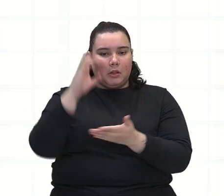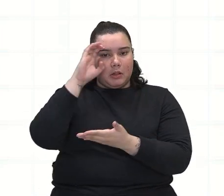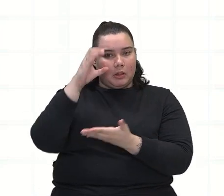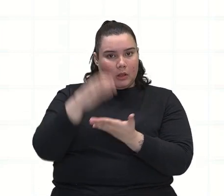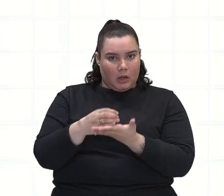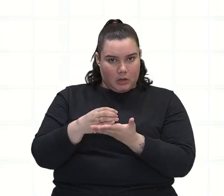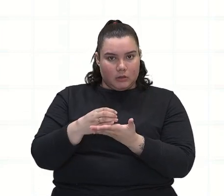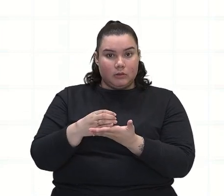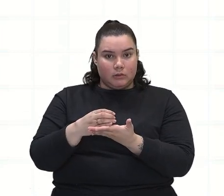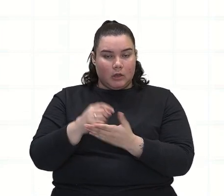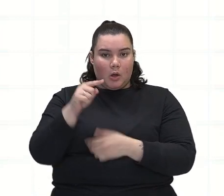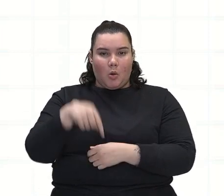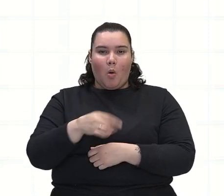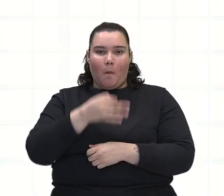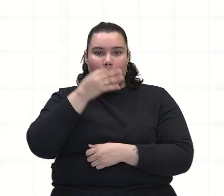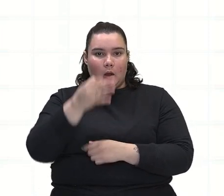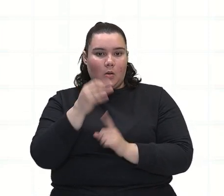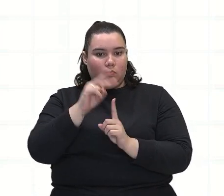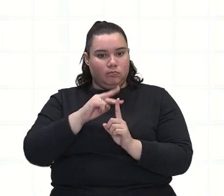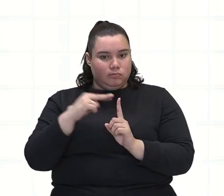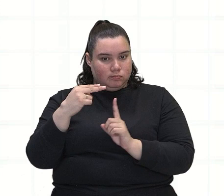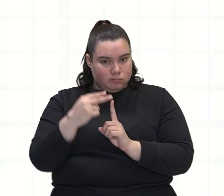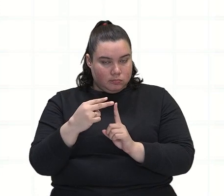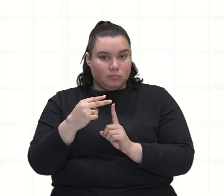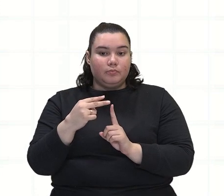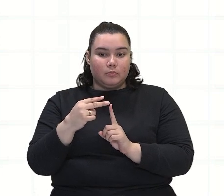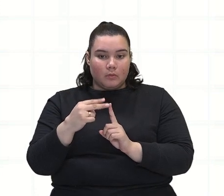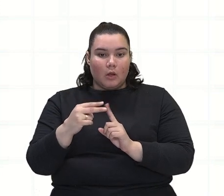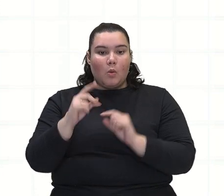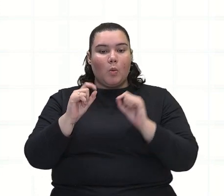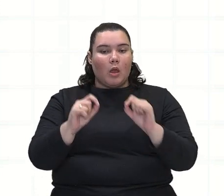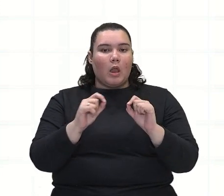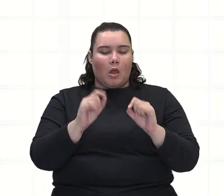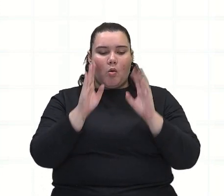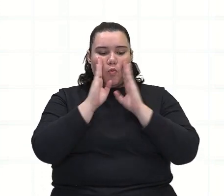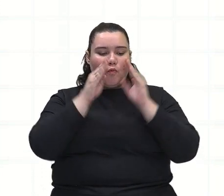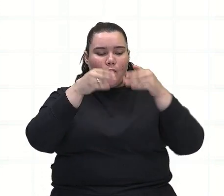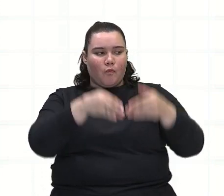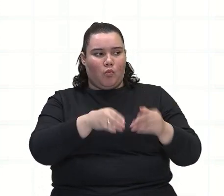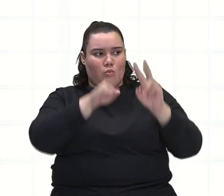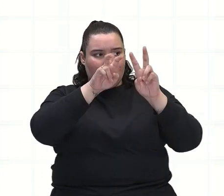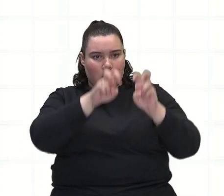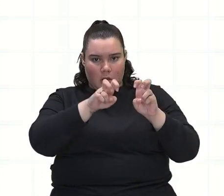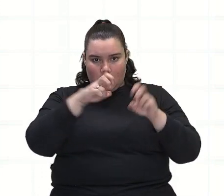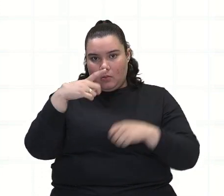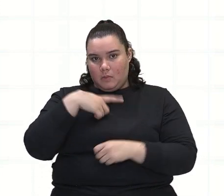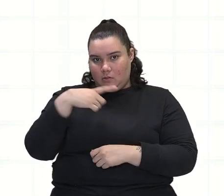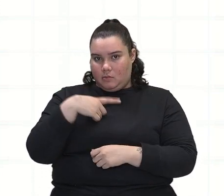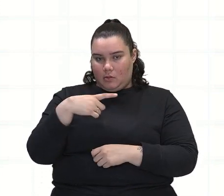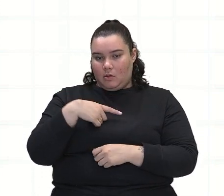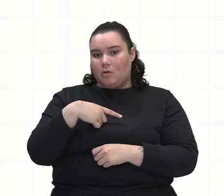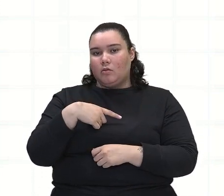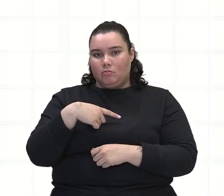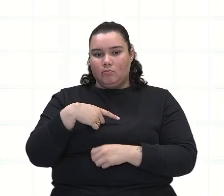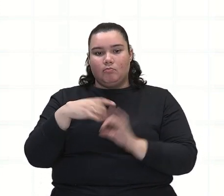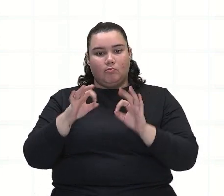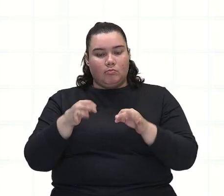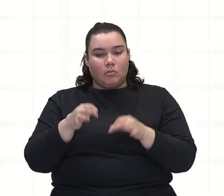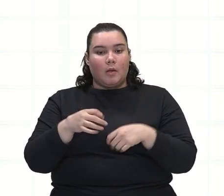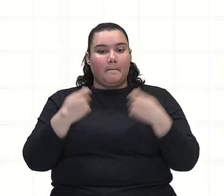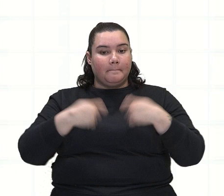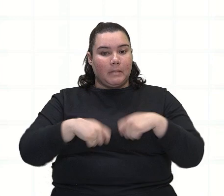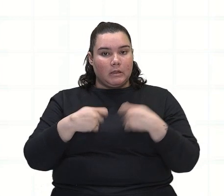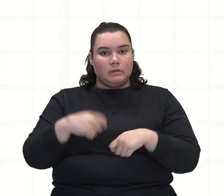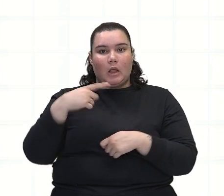que é o ponto de vista, né? A opinião, sobre determinado tema ou assunto. Tem que ter